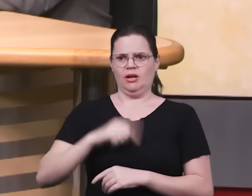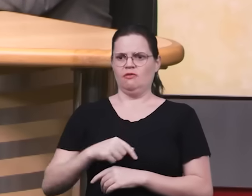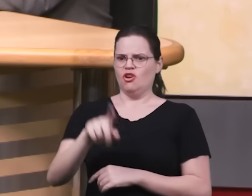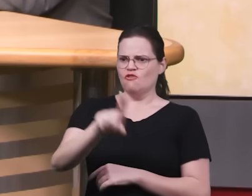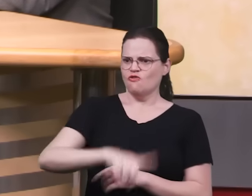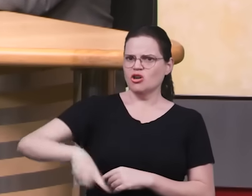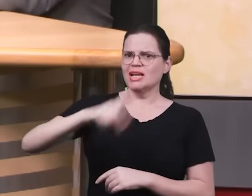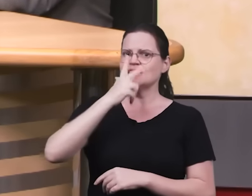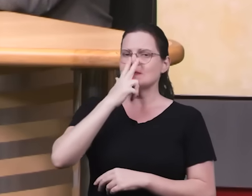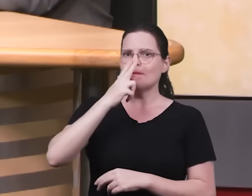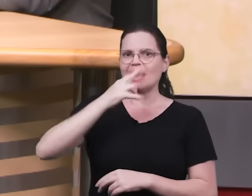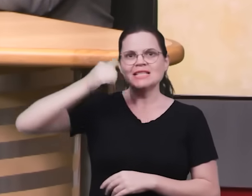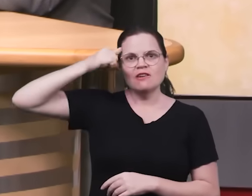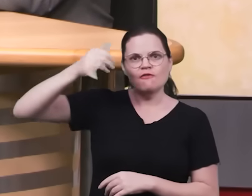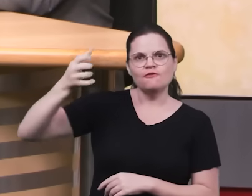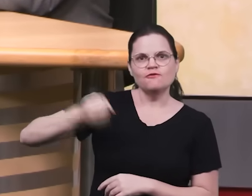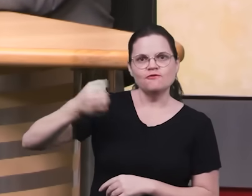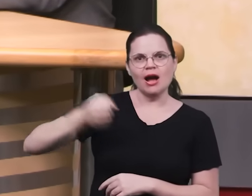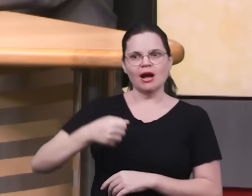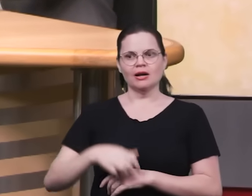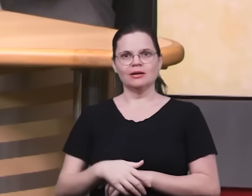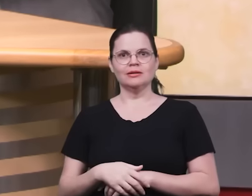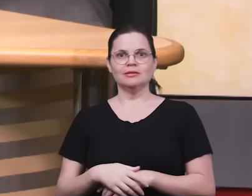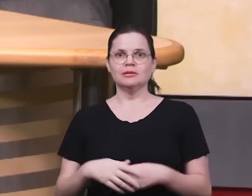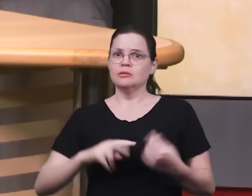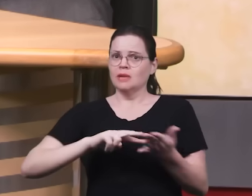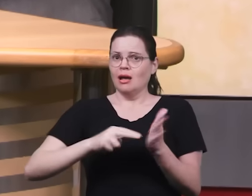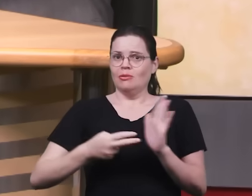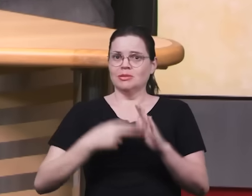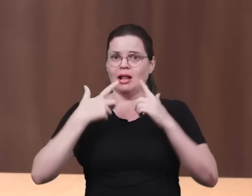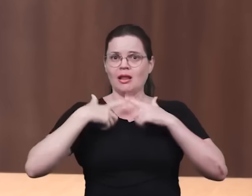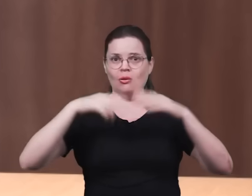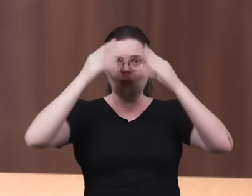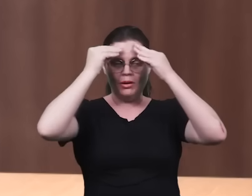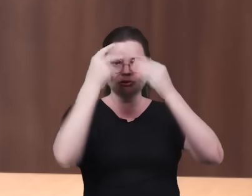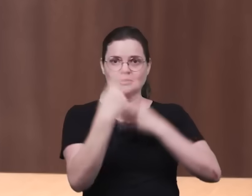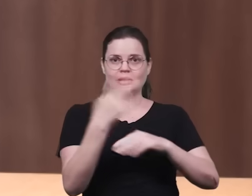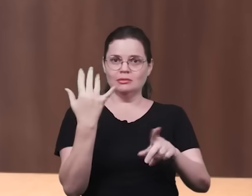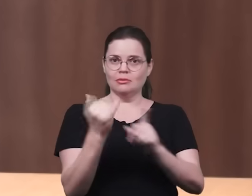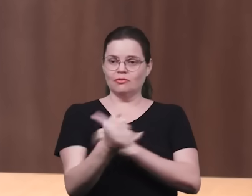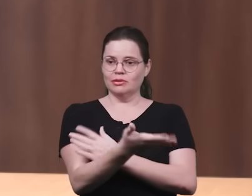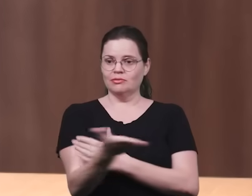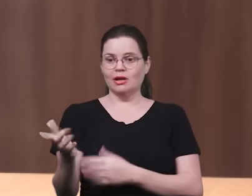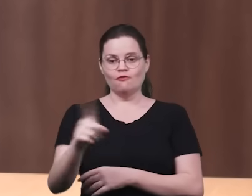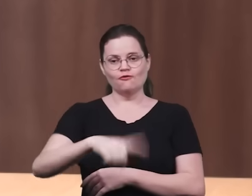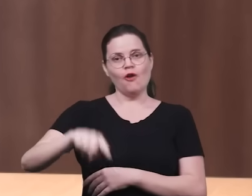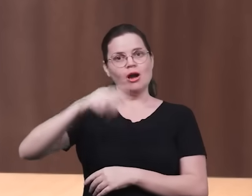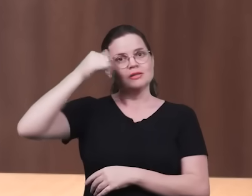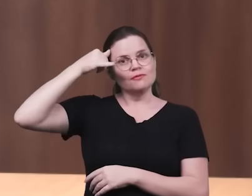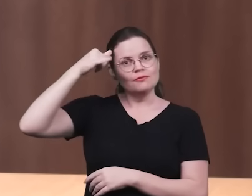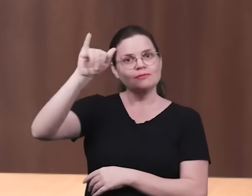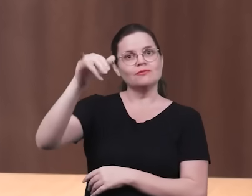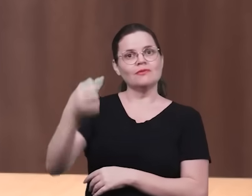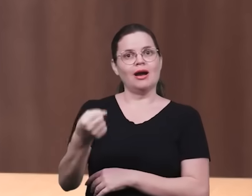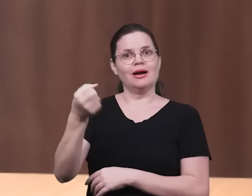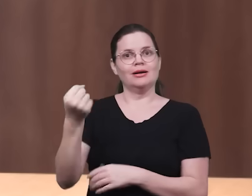profeta. Isso é por que né? Não, por que o irmão é usado lá e ele comete muito erro de português? O